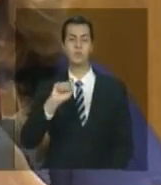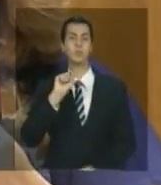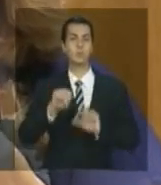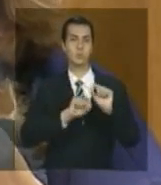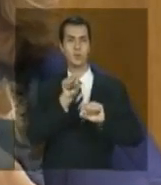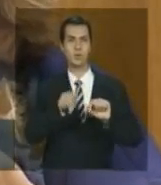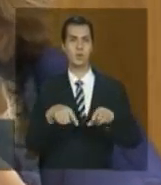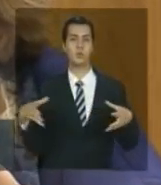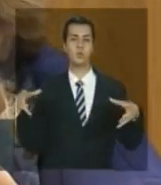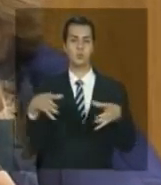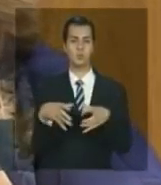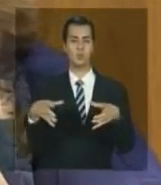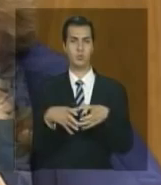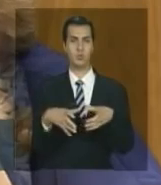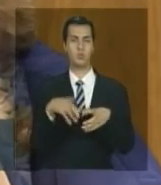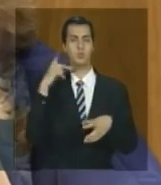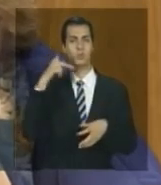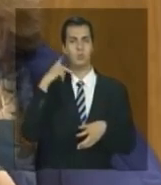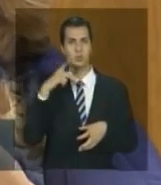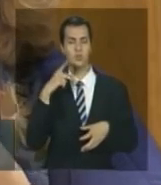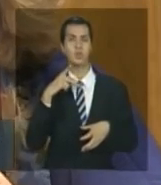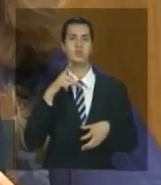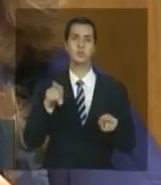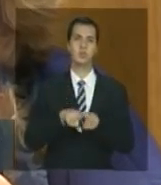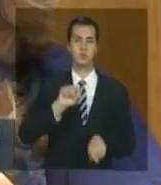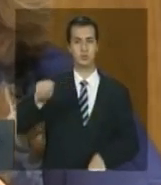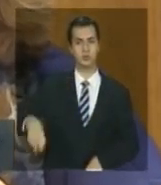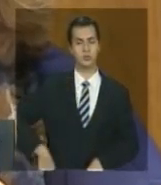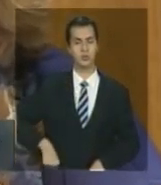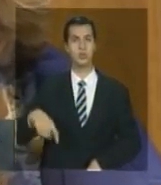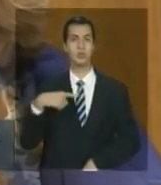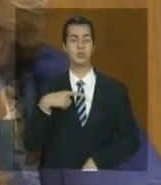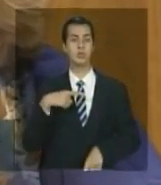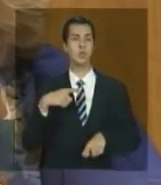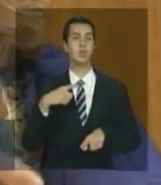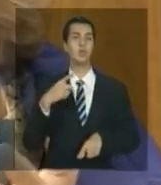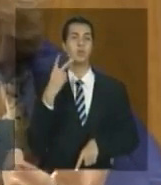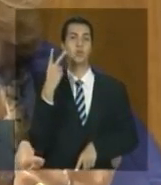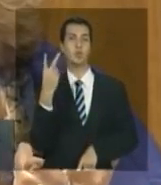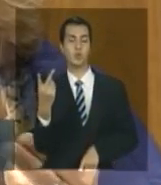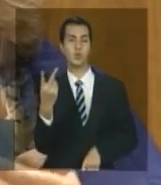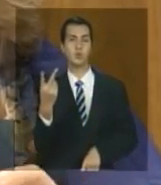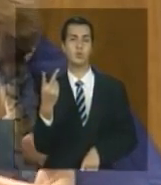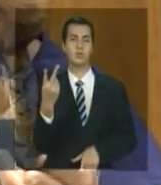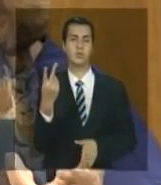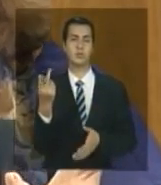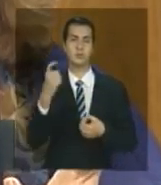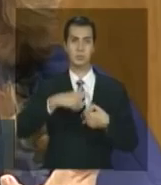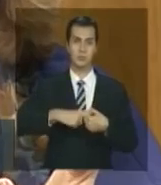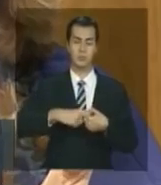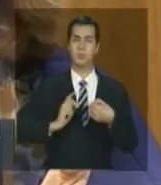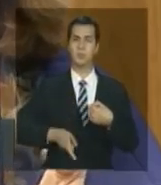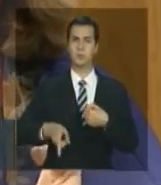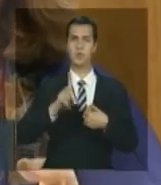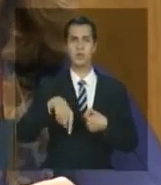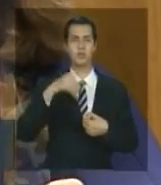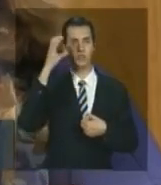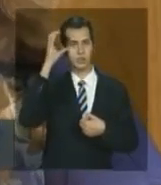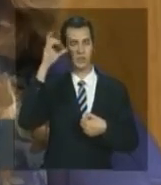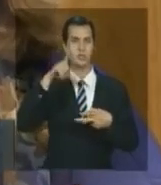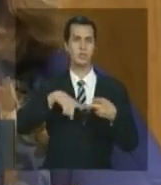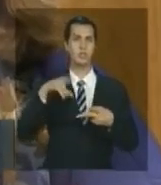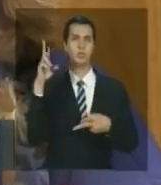um mecanismo político-diplomático integrado por dois membros permanentes do Conselho de Segurança, China e Rússia, e